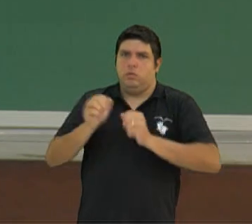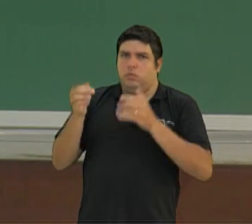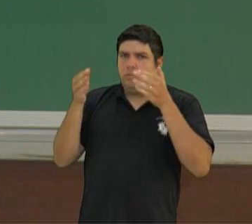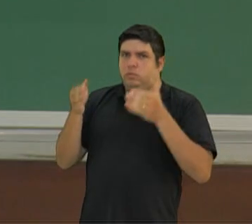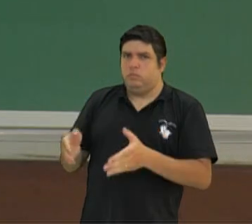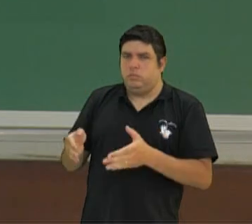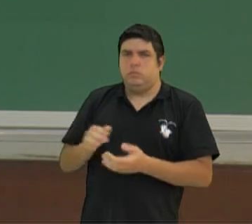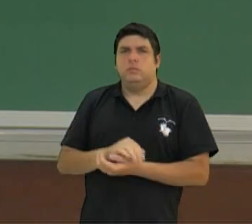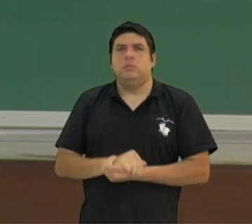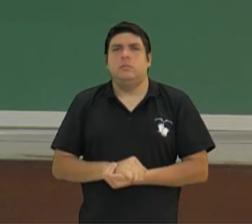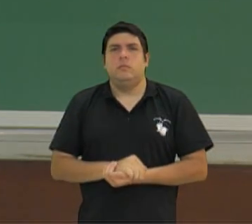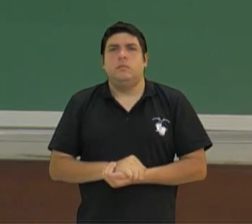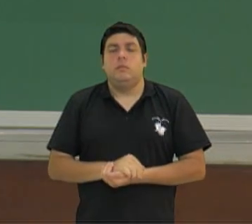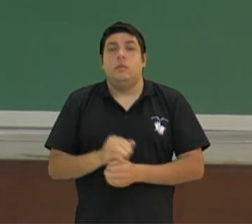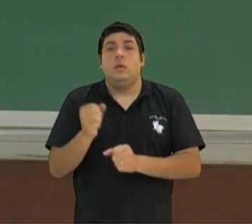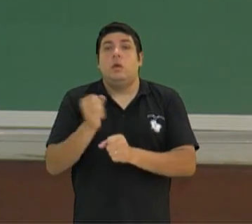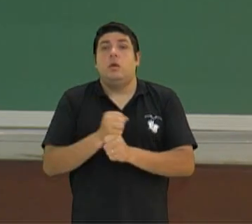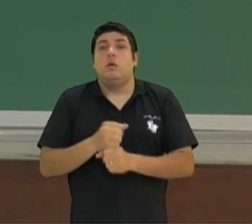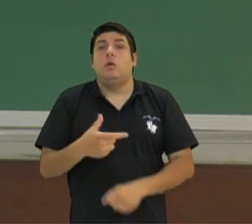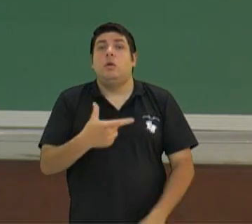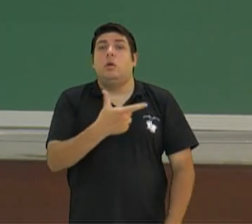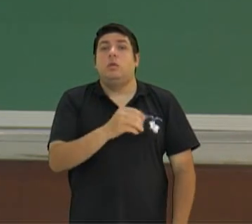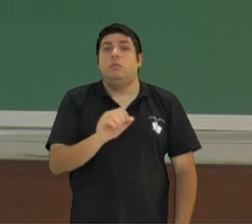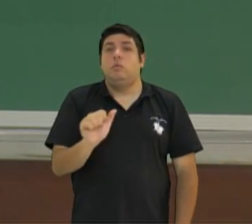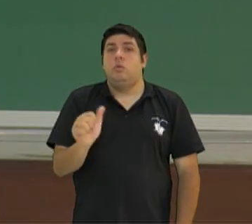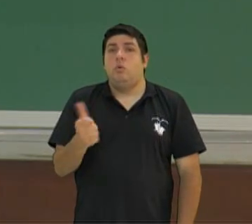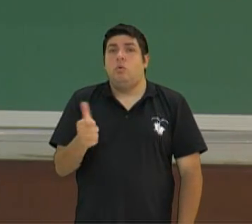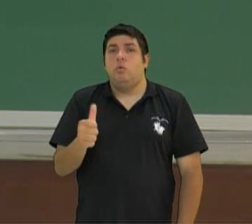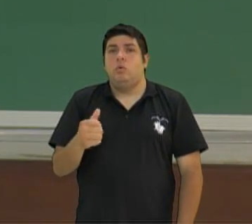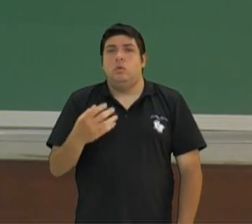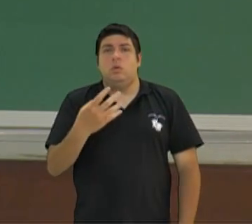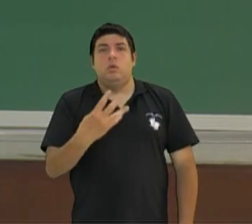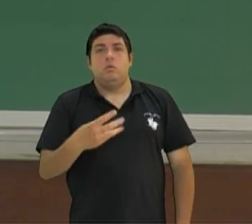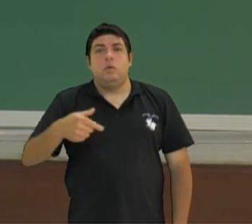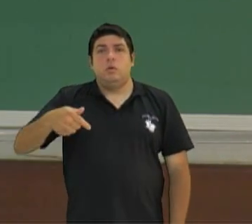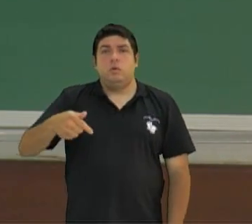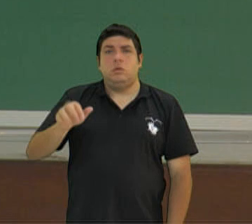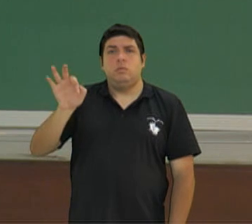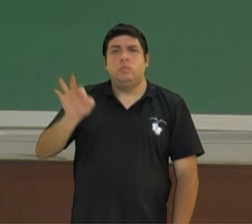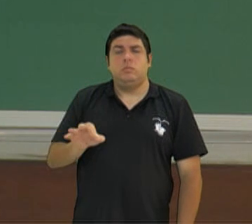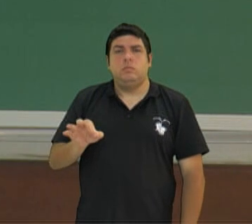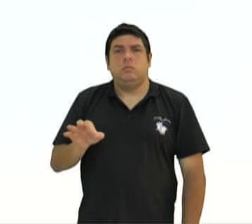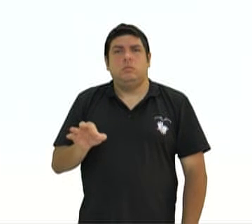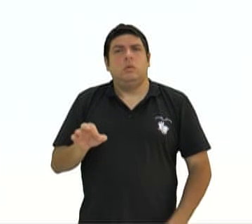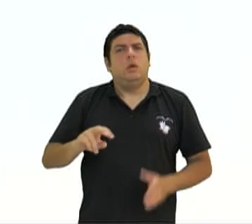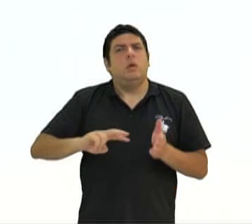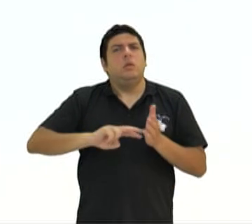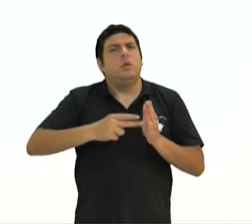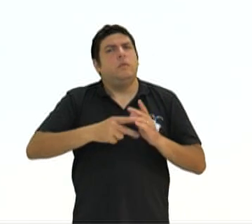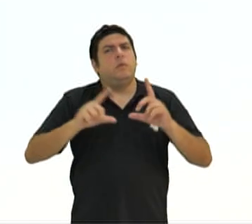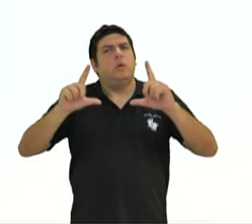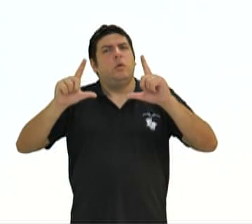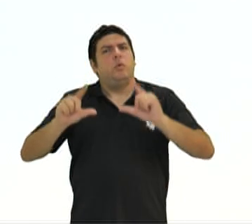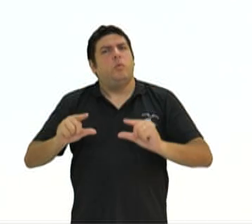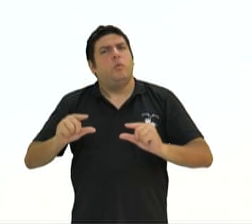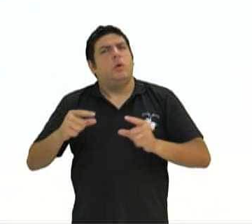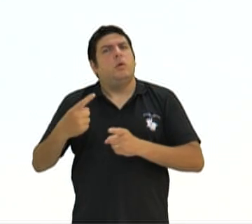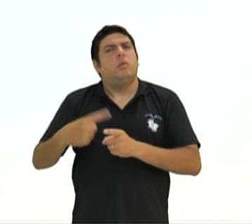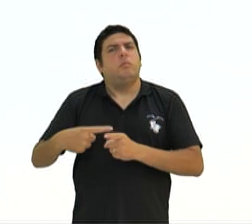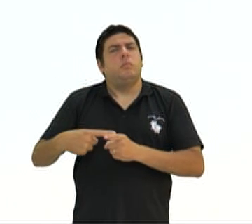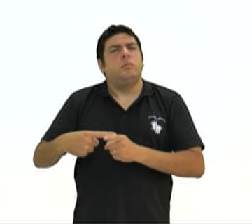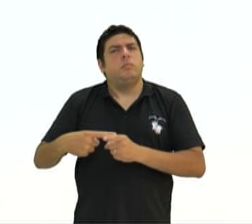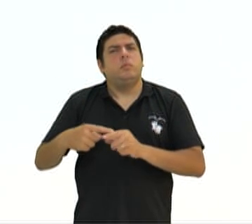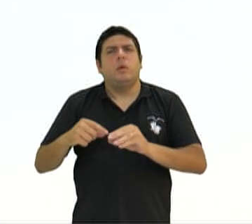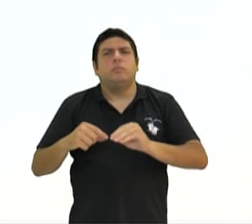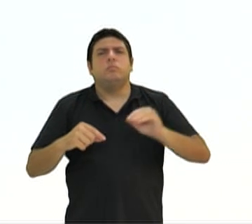indústria. Em 2011, 47%. Quer dizer, as indústrias começam a se espalhar em outras regiões